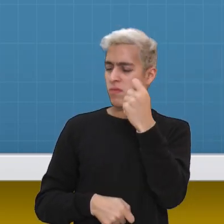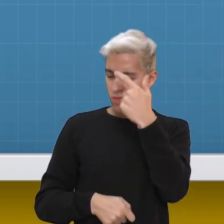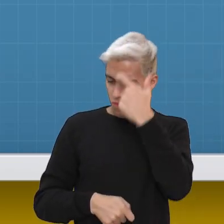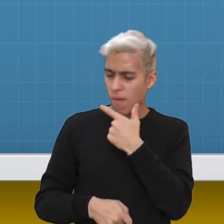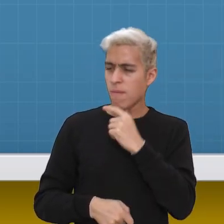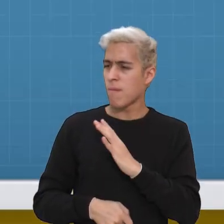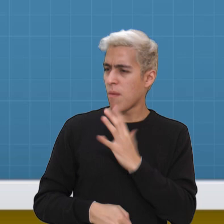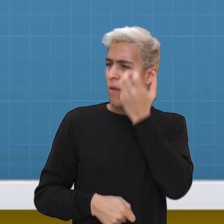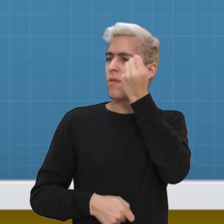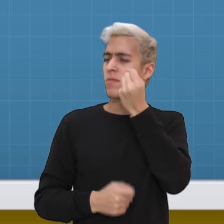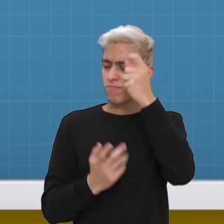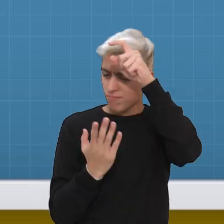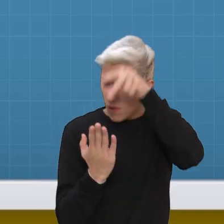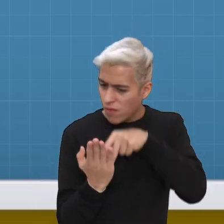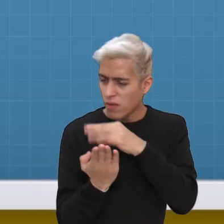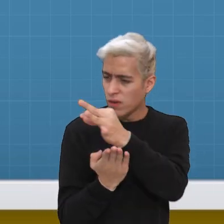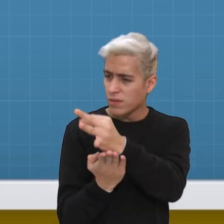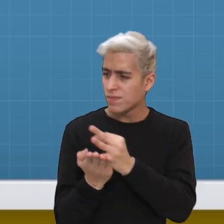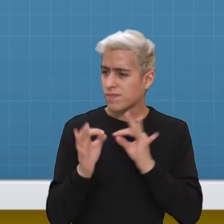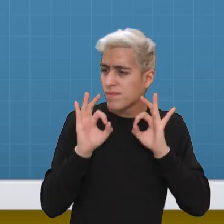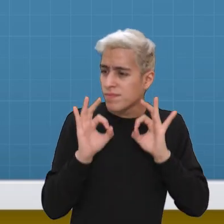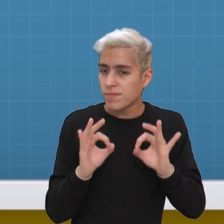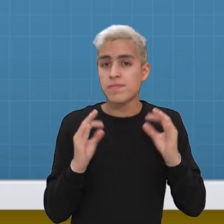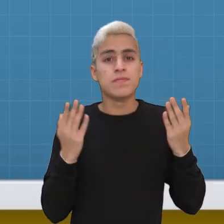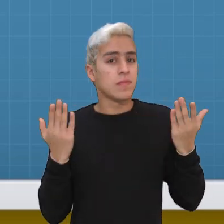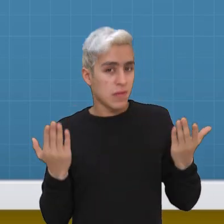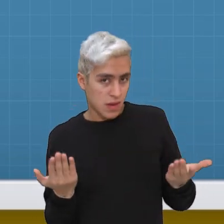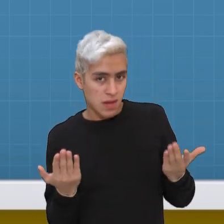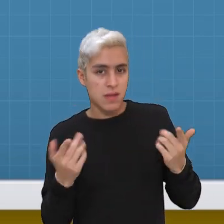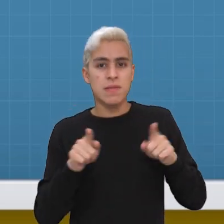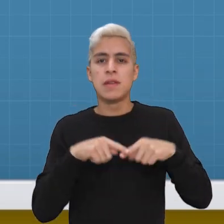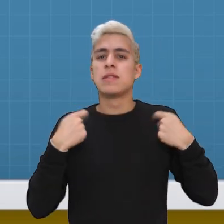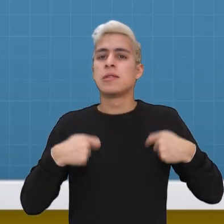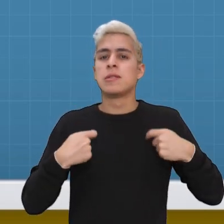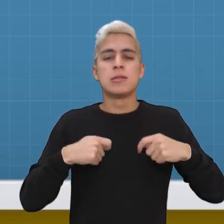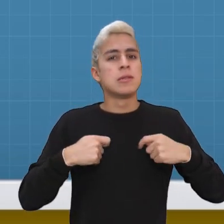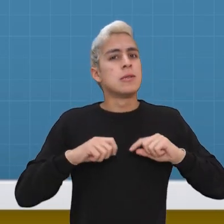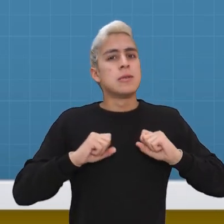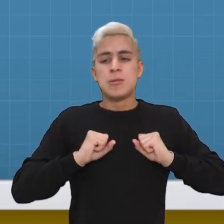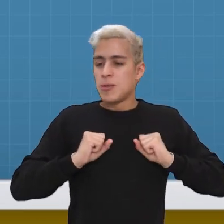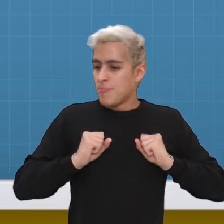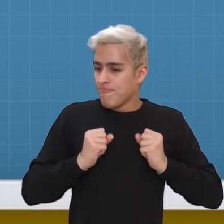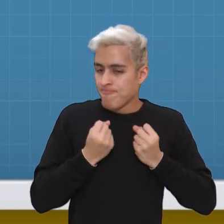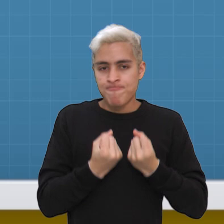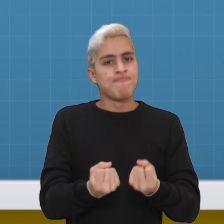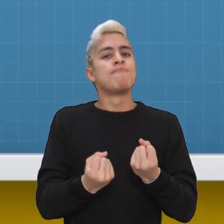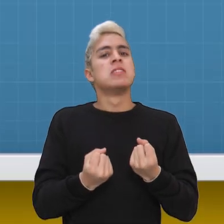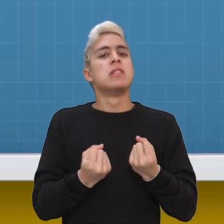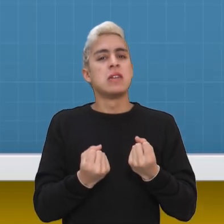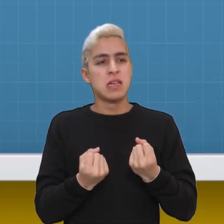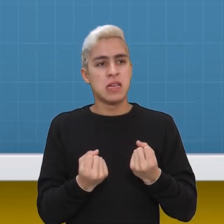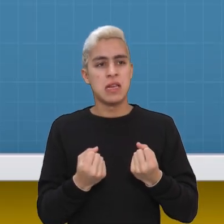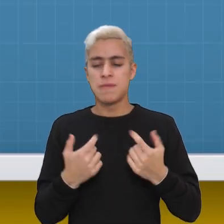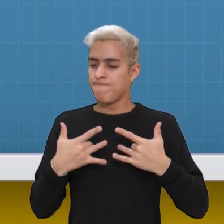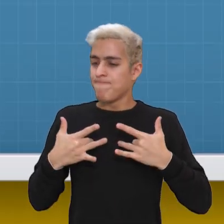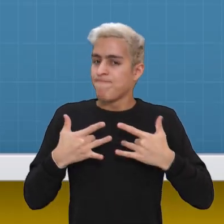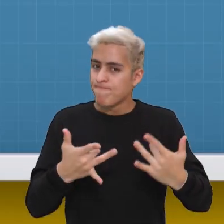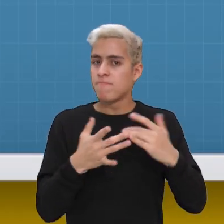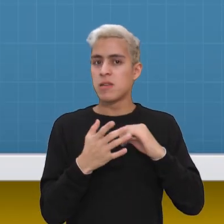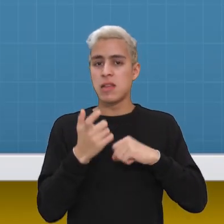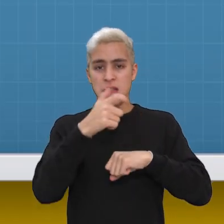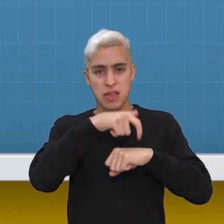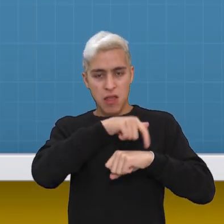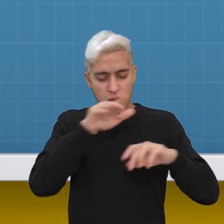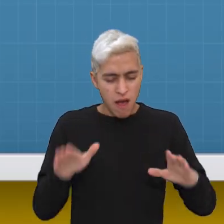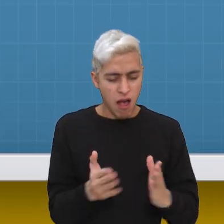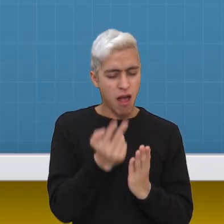homem corajoso. Eu vou ler esse texto. Disposição. Quando eu